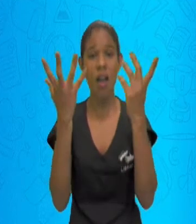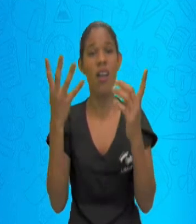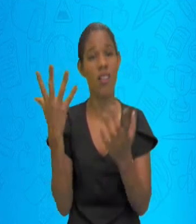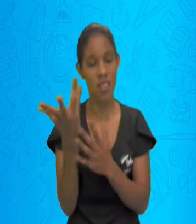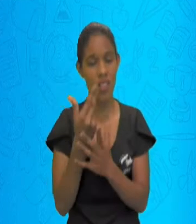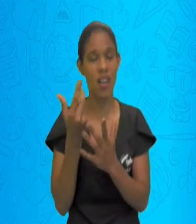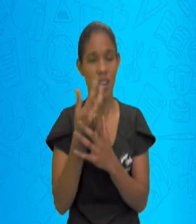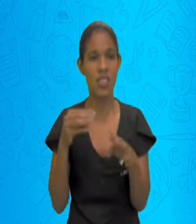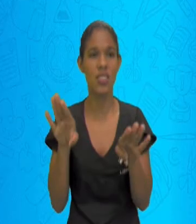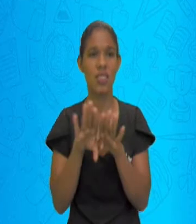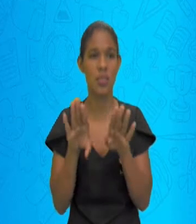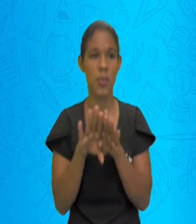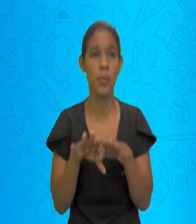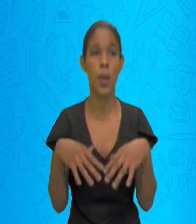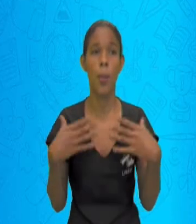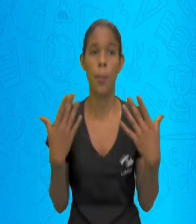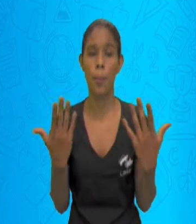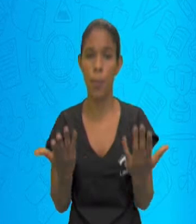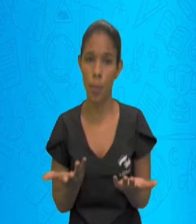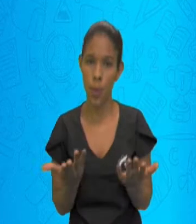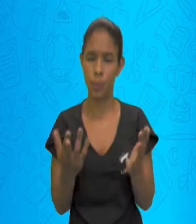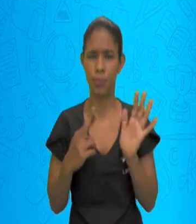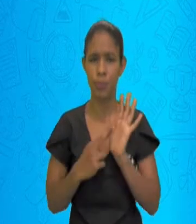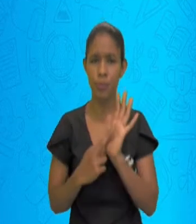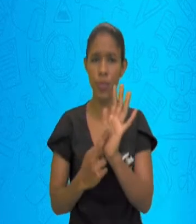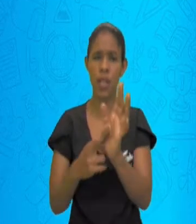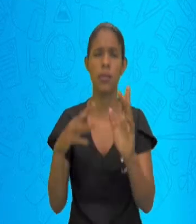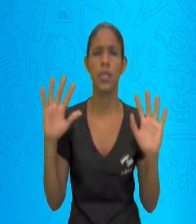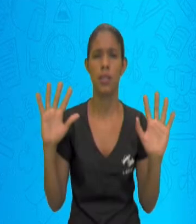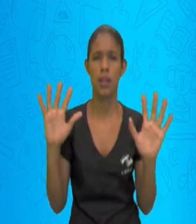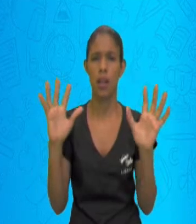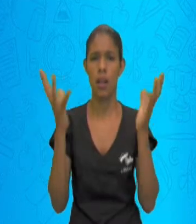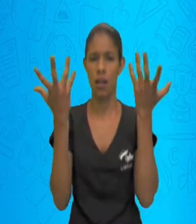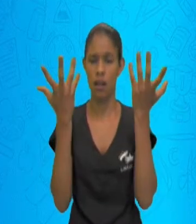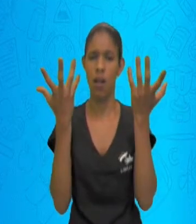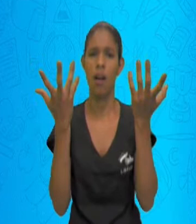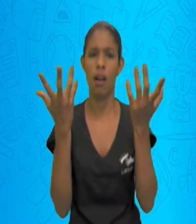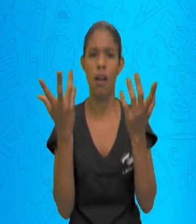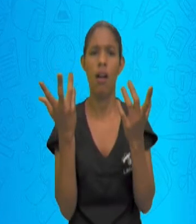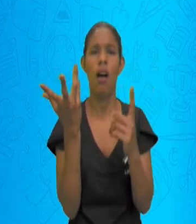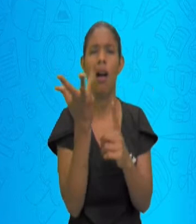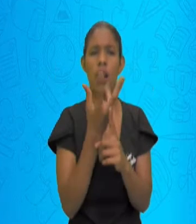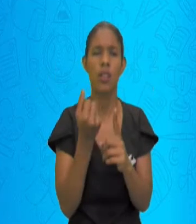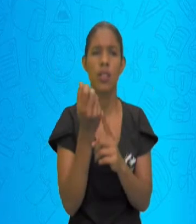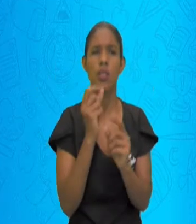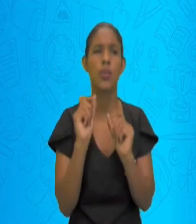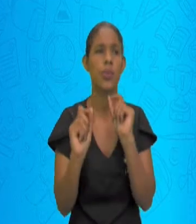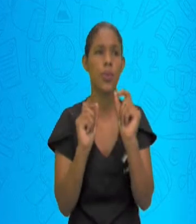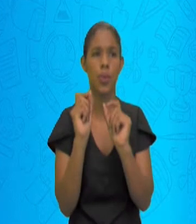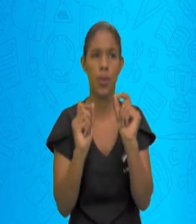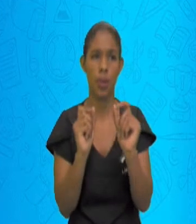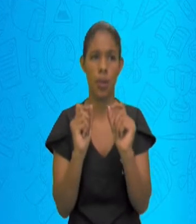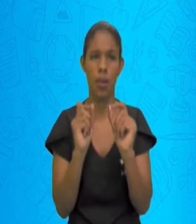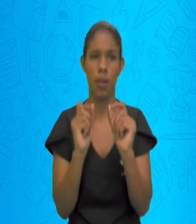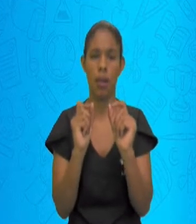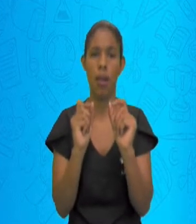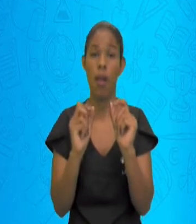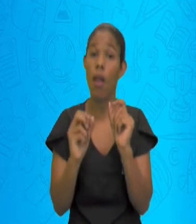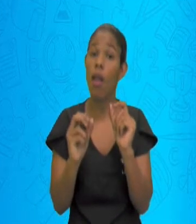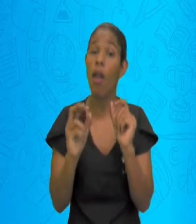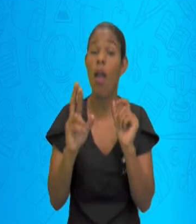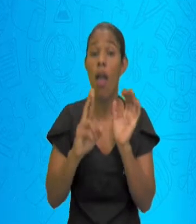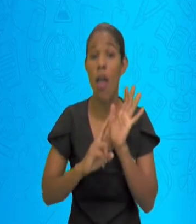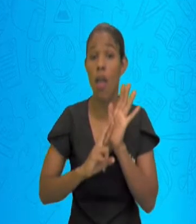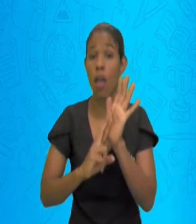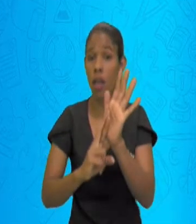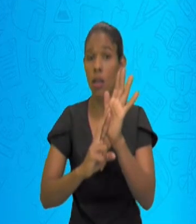uma representação artística que vem representando o centro-oeste e o norte do nosso